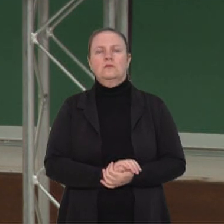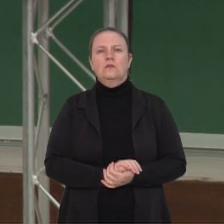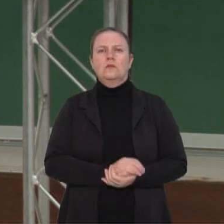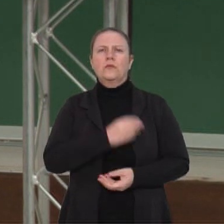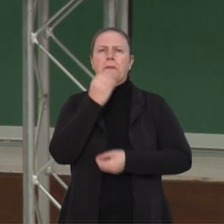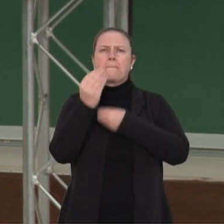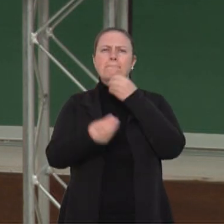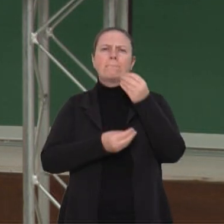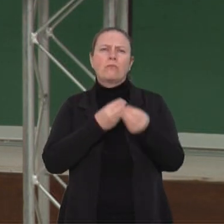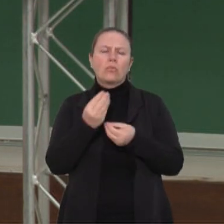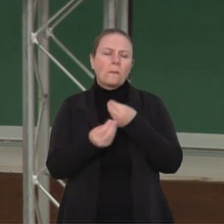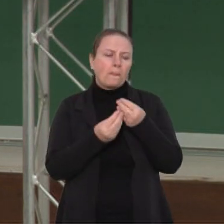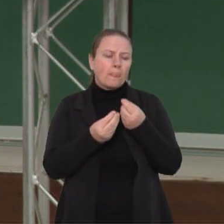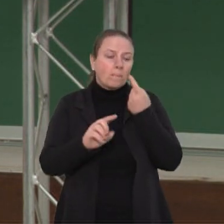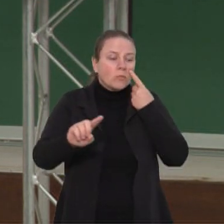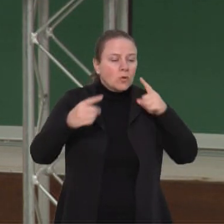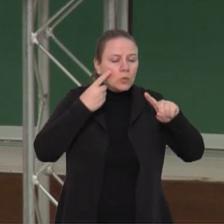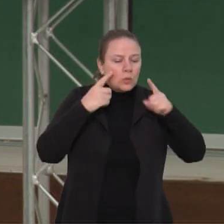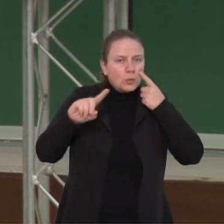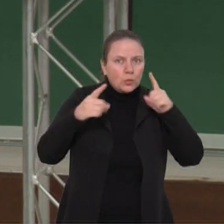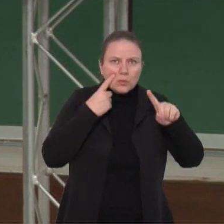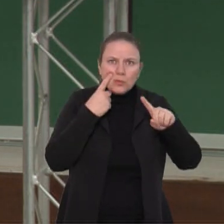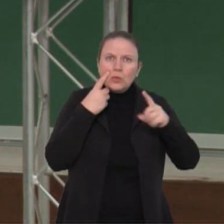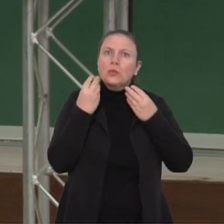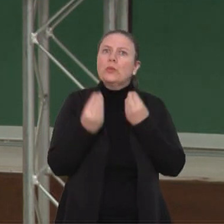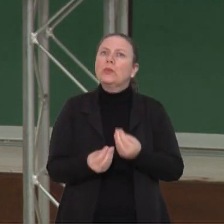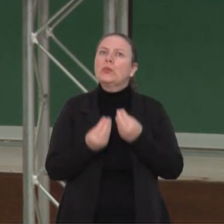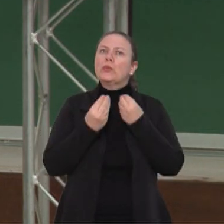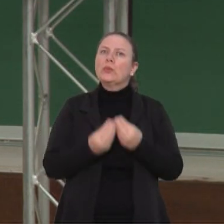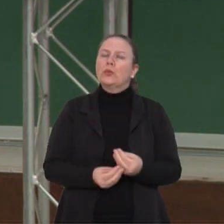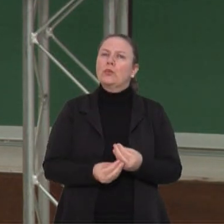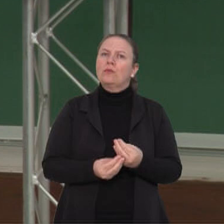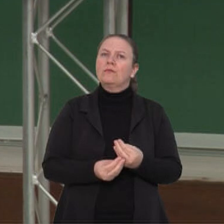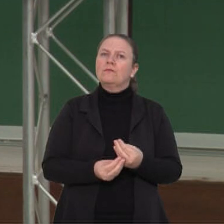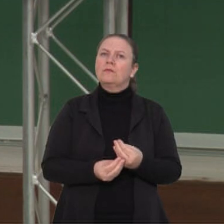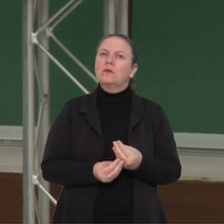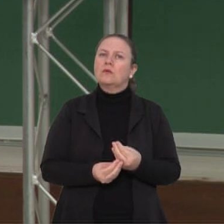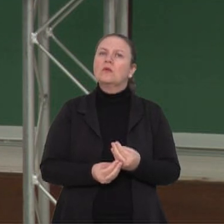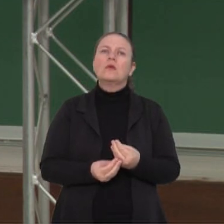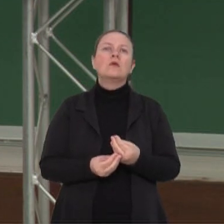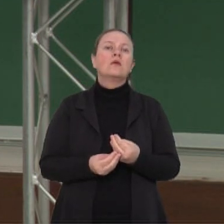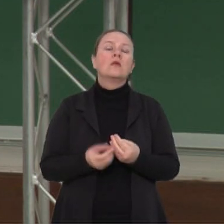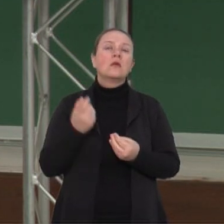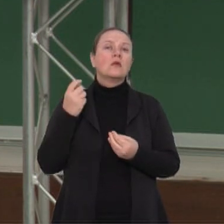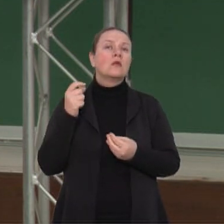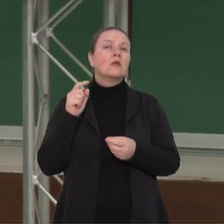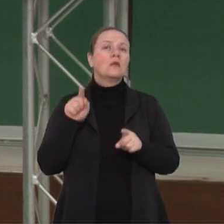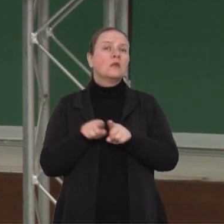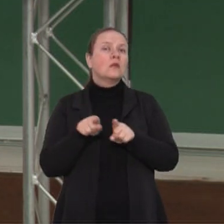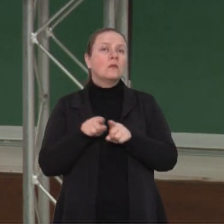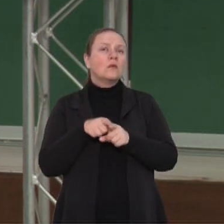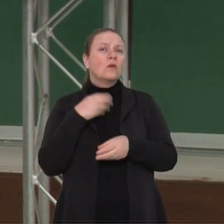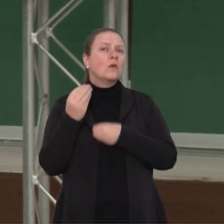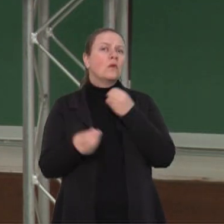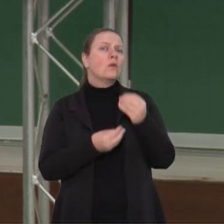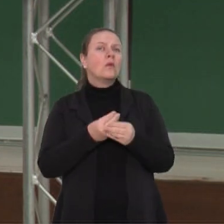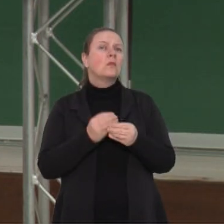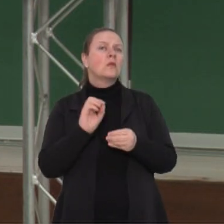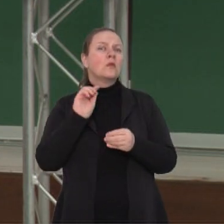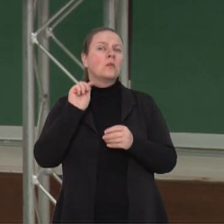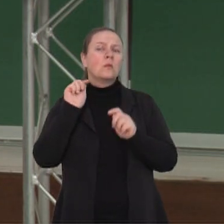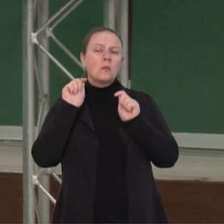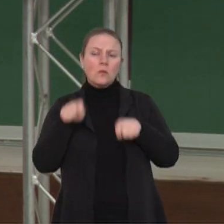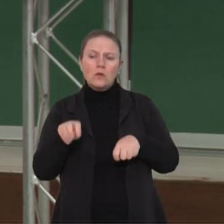como que se descobriu e de onde possivelmente ele veio, que é dos